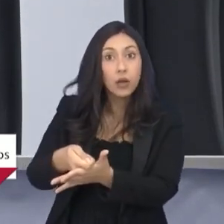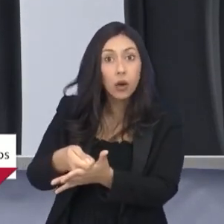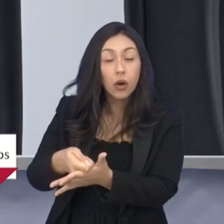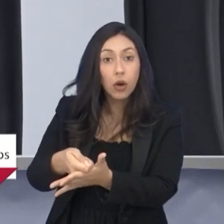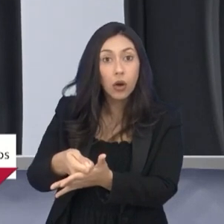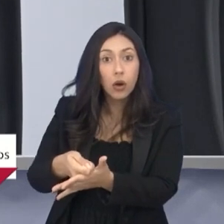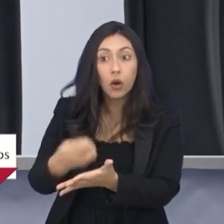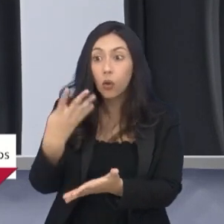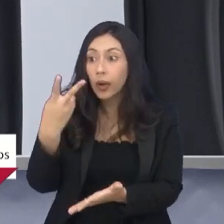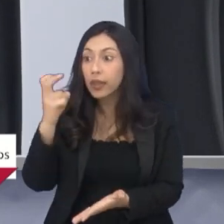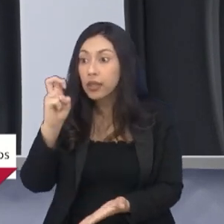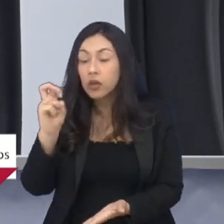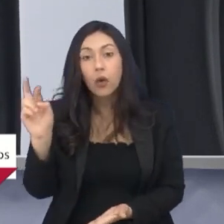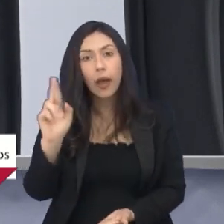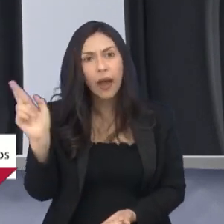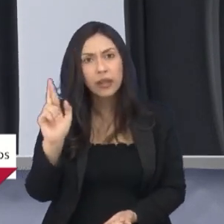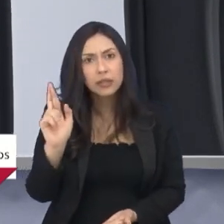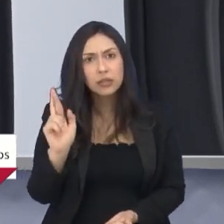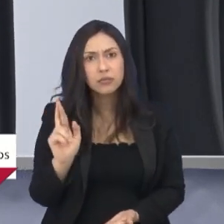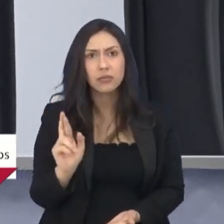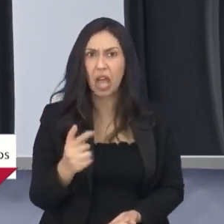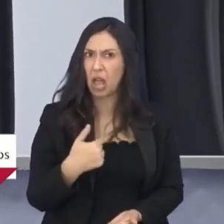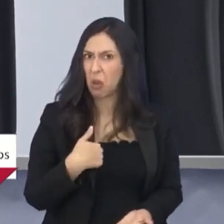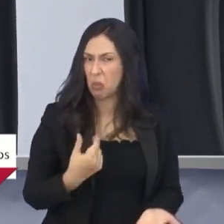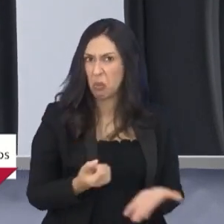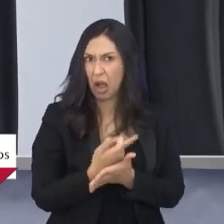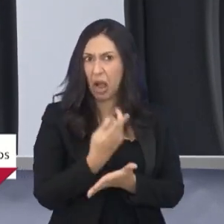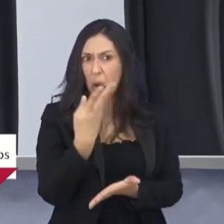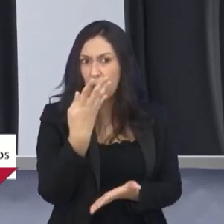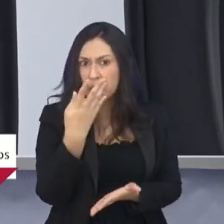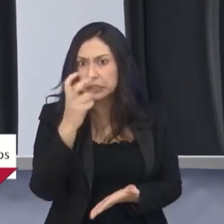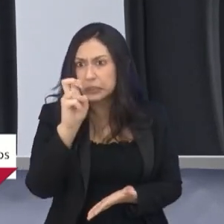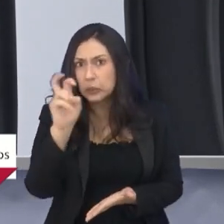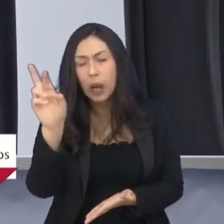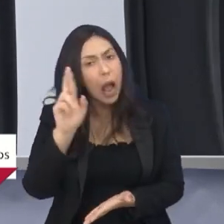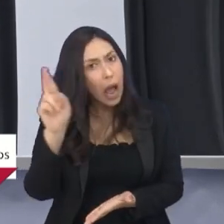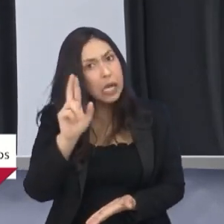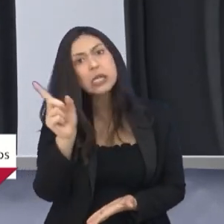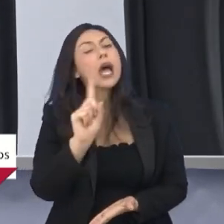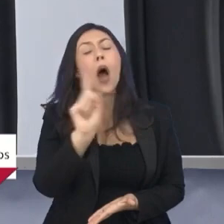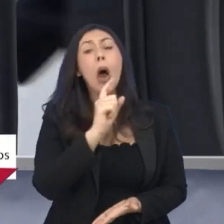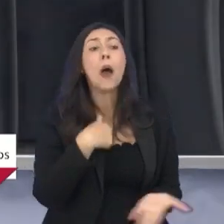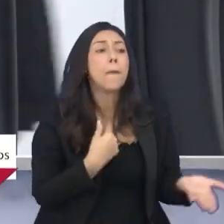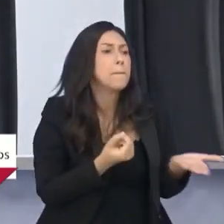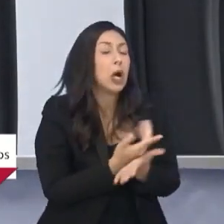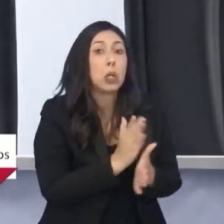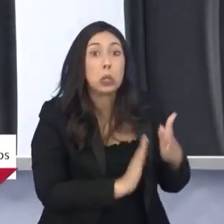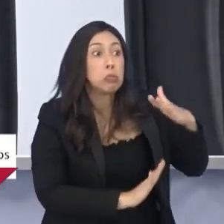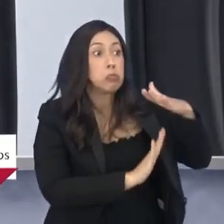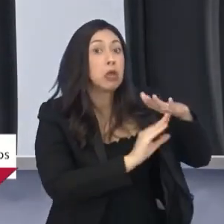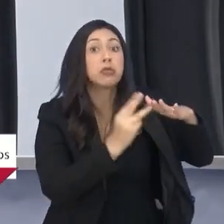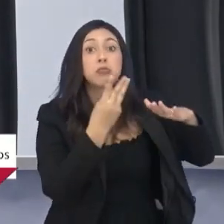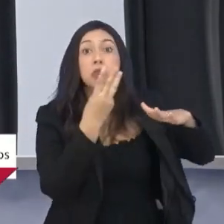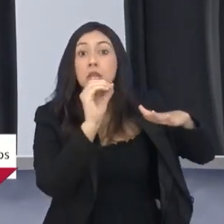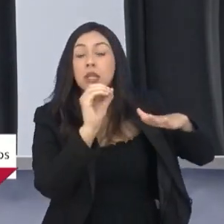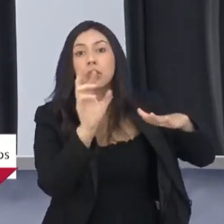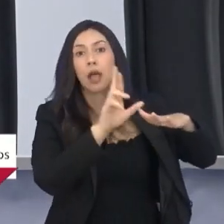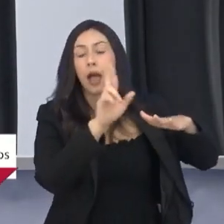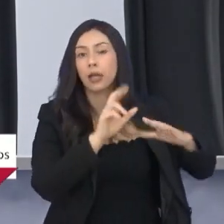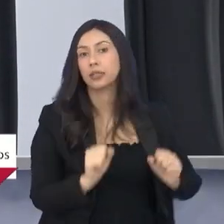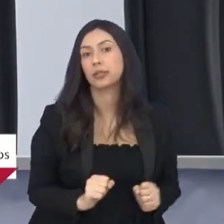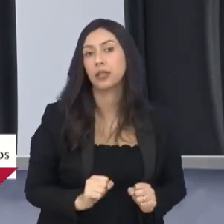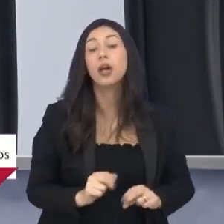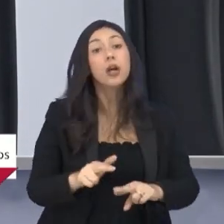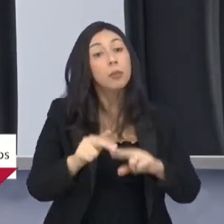30 naquela época então então vejam eh a responsabilidade de de se tratar com com recurso